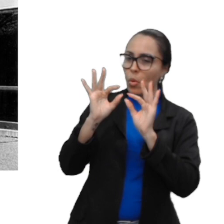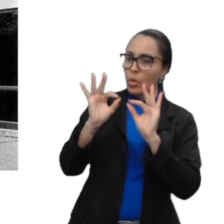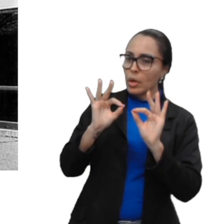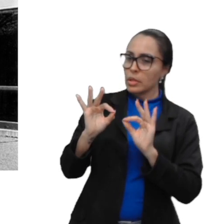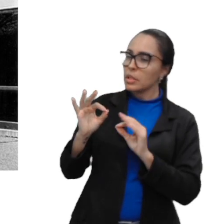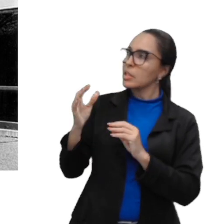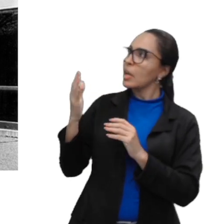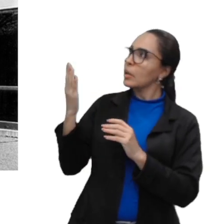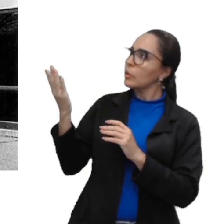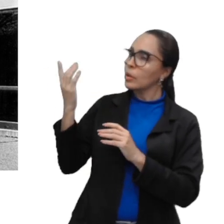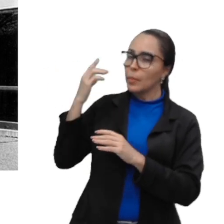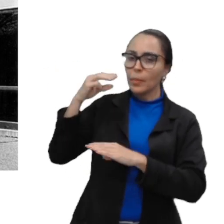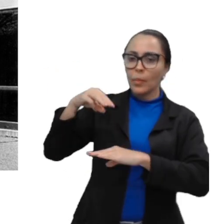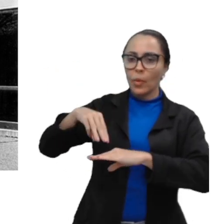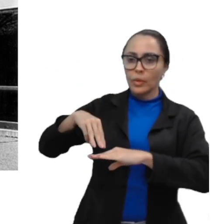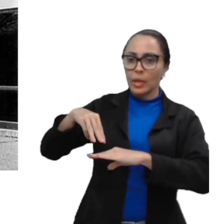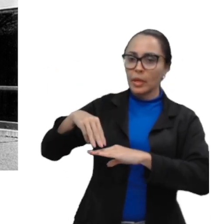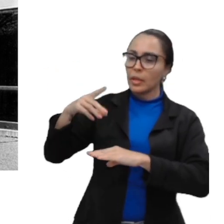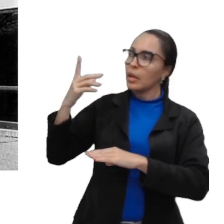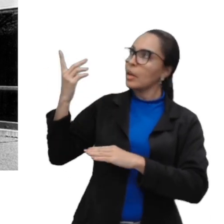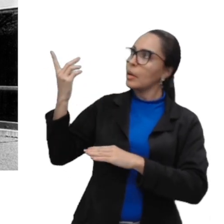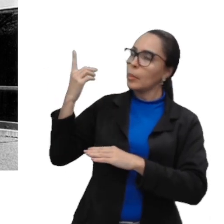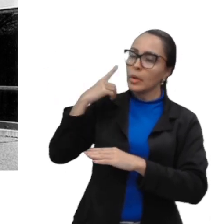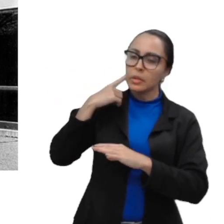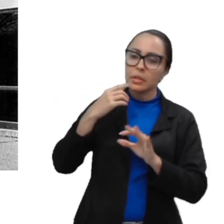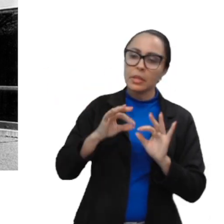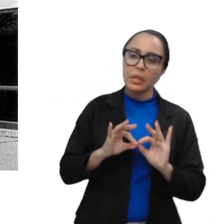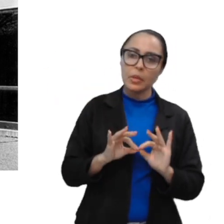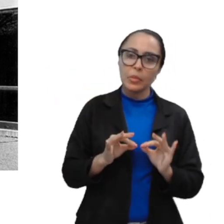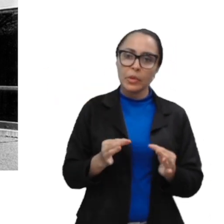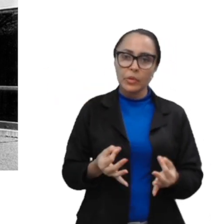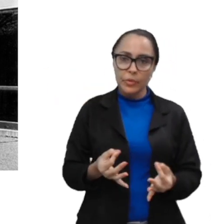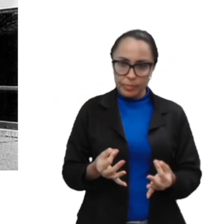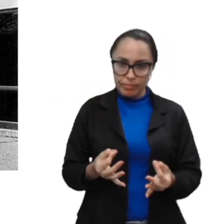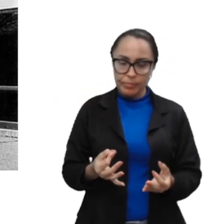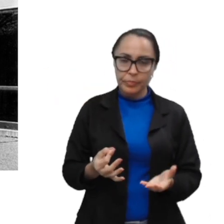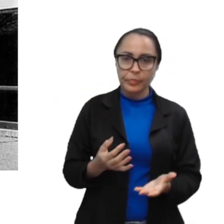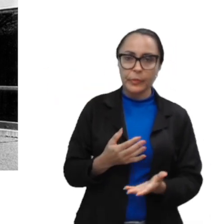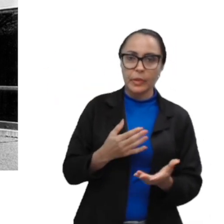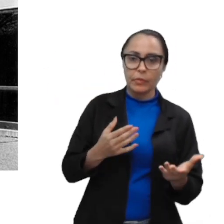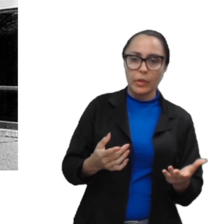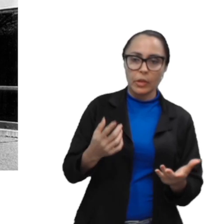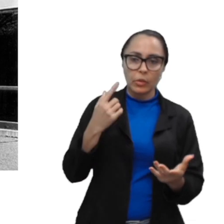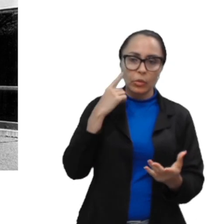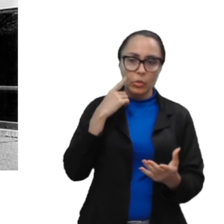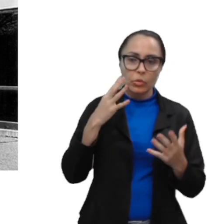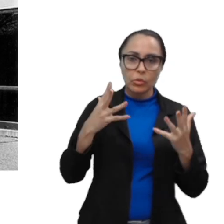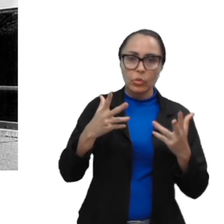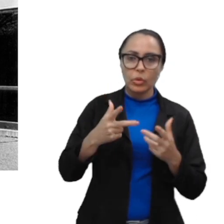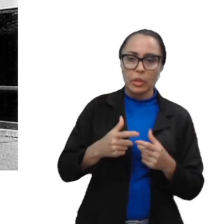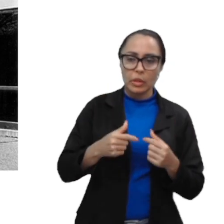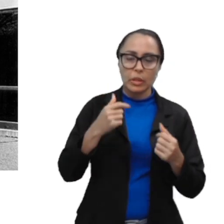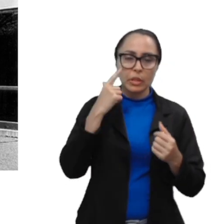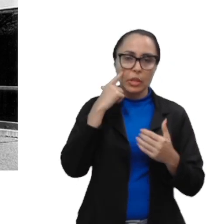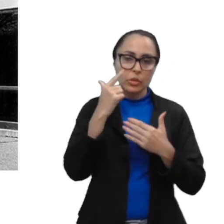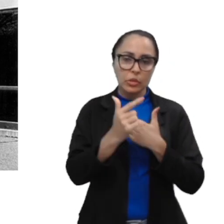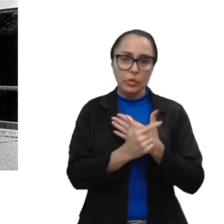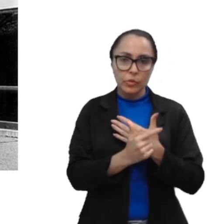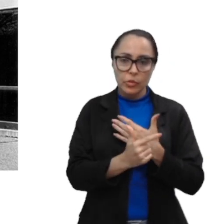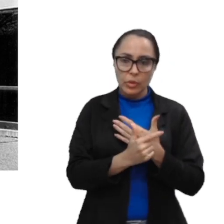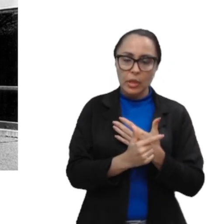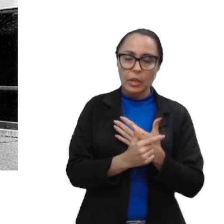bem moderna, um exemplar bem simples, né? Que vem com todos aqueles preceitos de forma, de